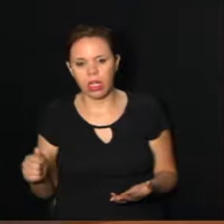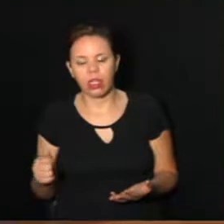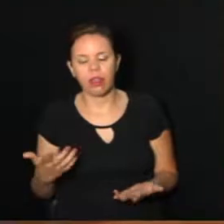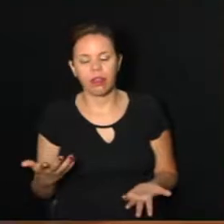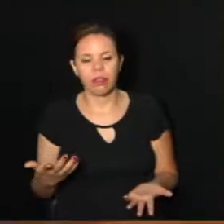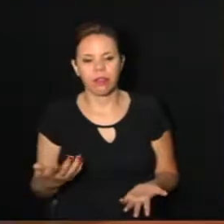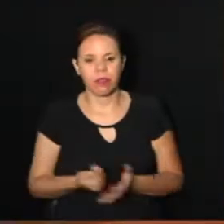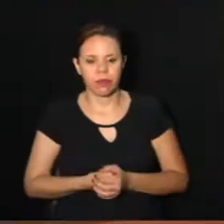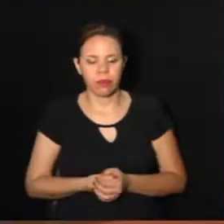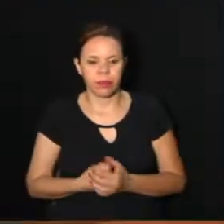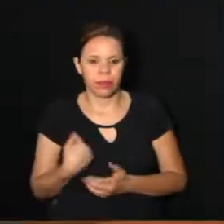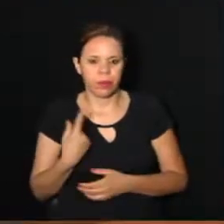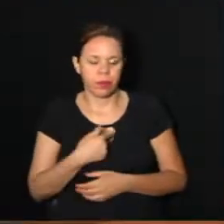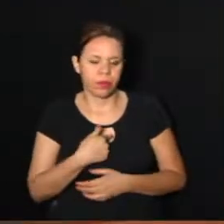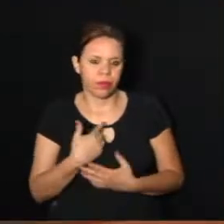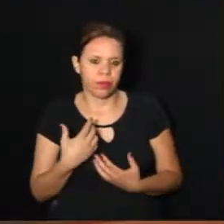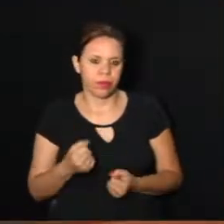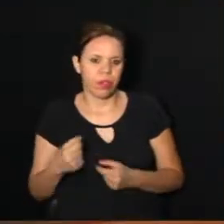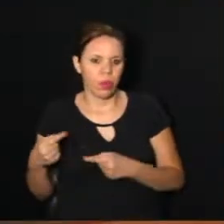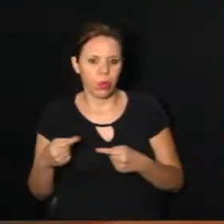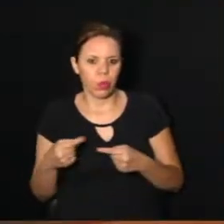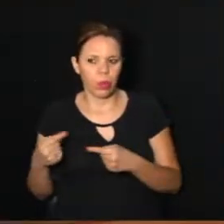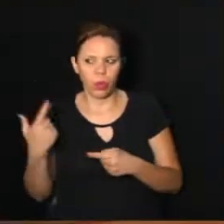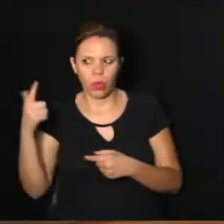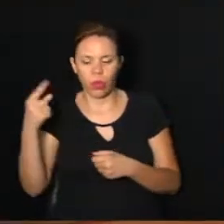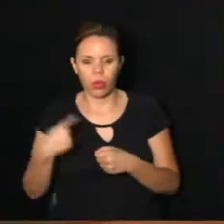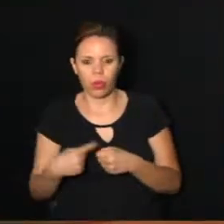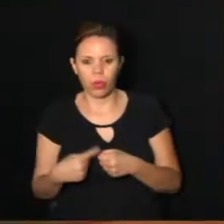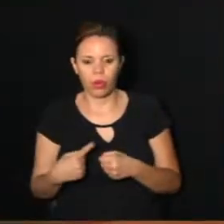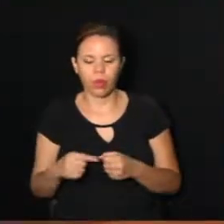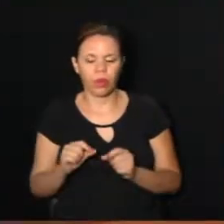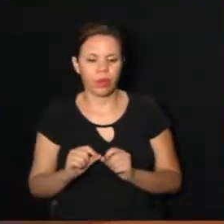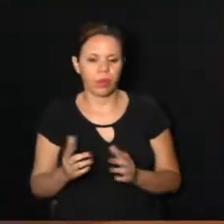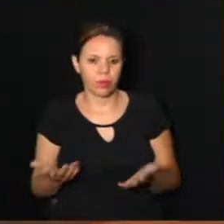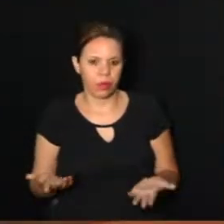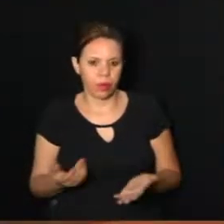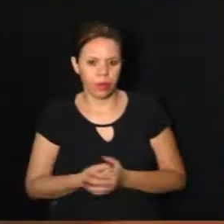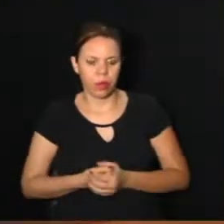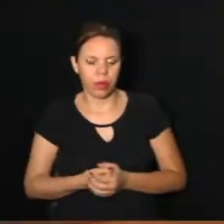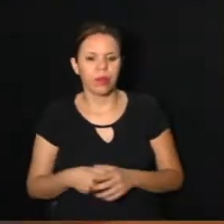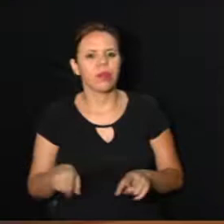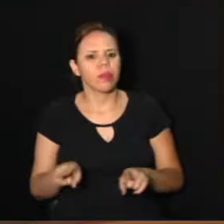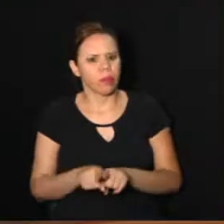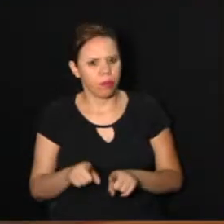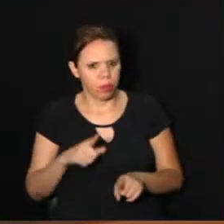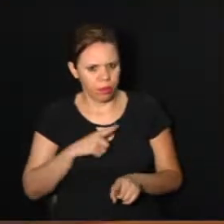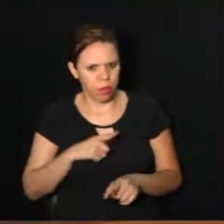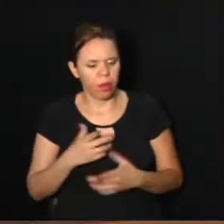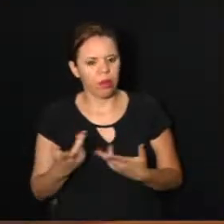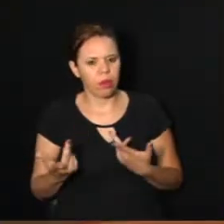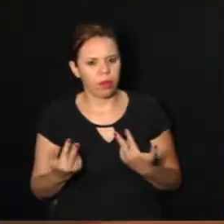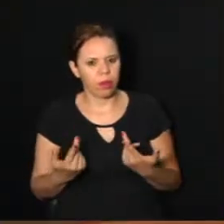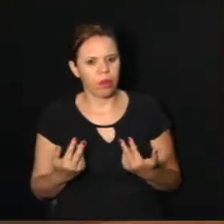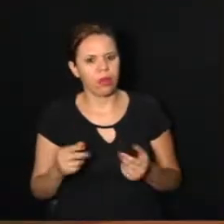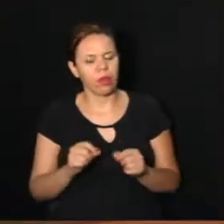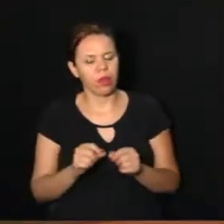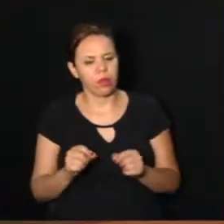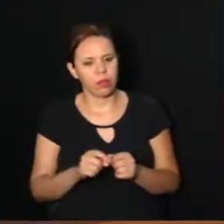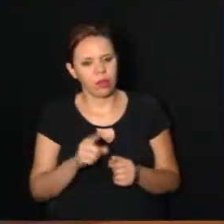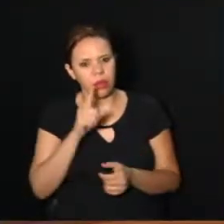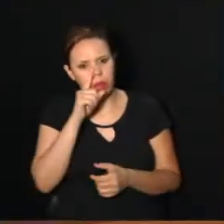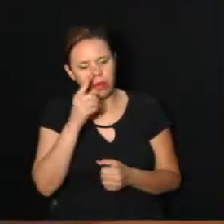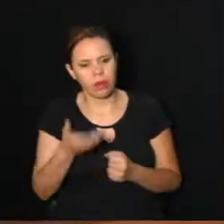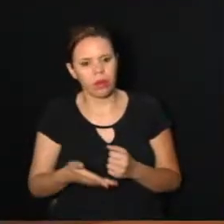risco, porque nós vamos estar concorrendo com outros municípios que também estão tratando essa questão de baixo